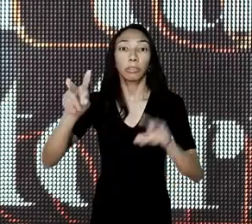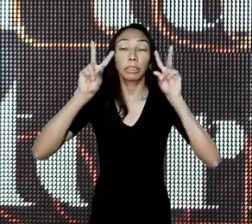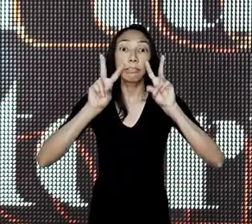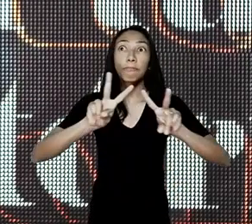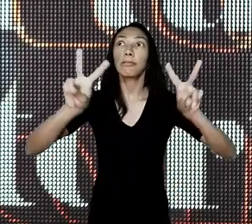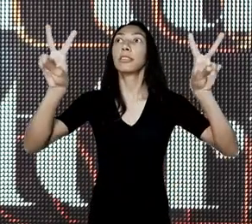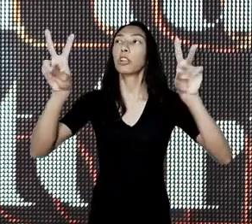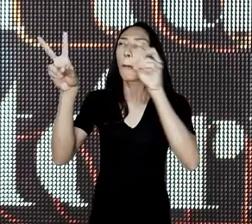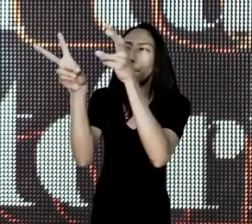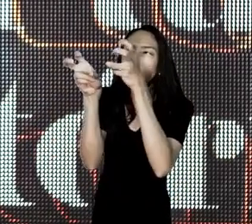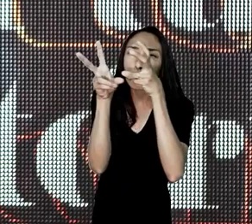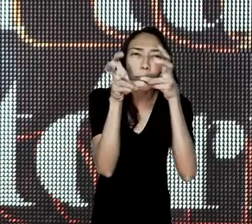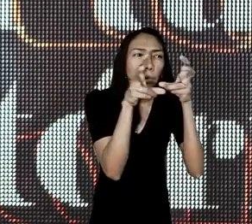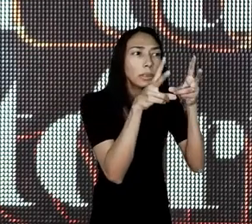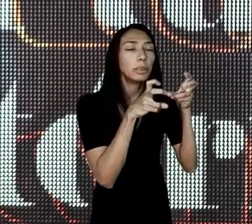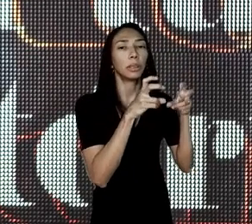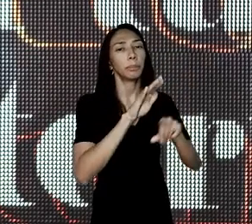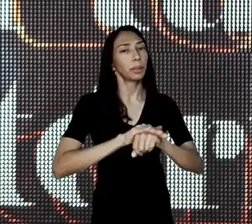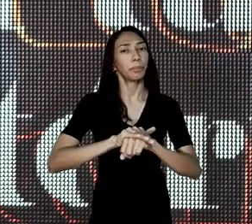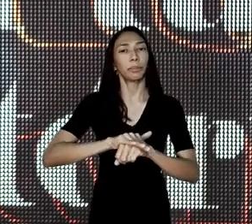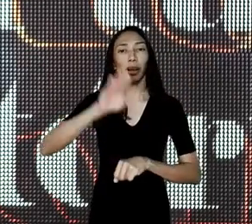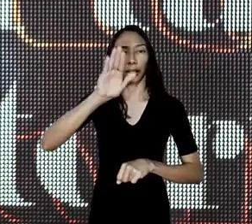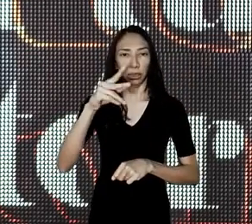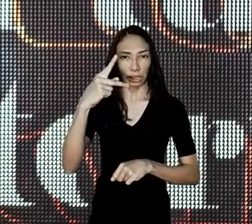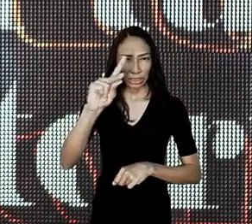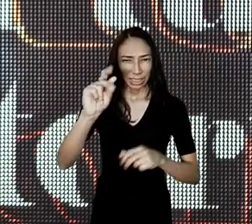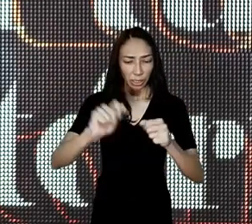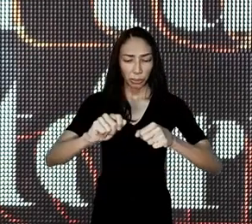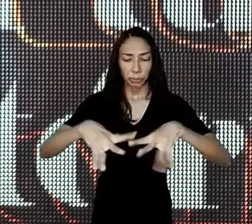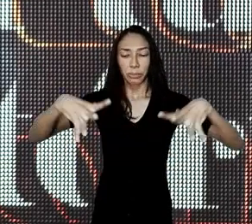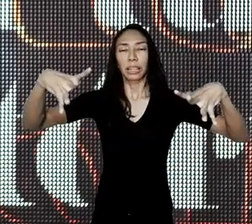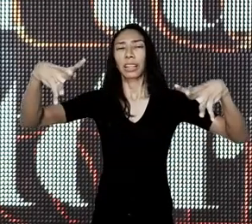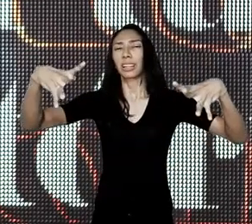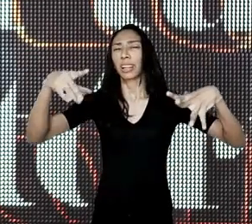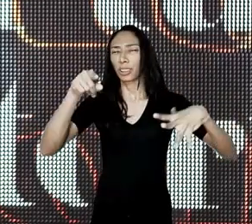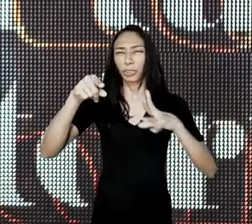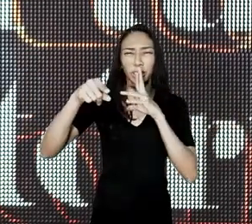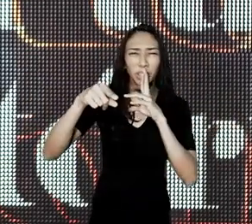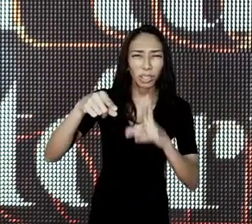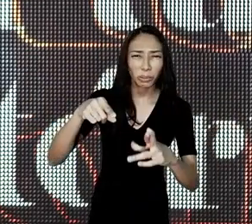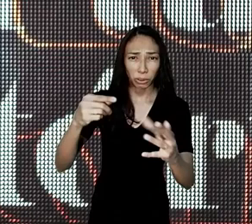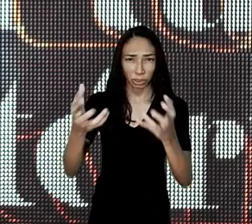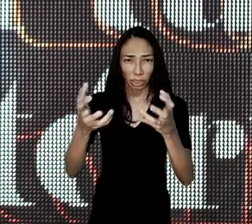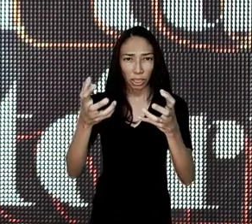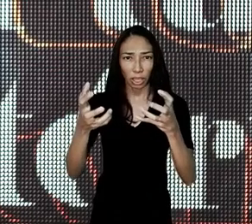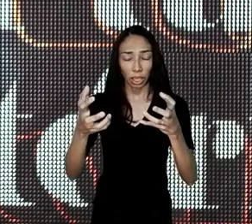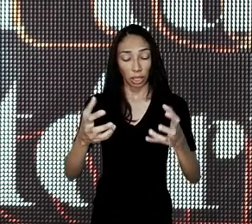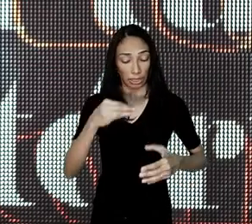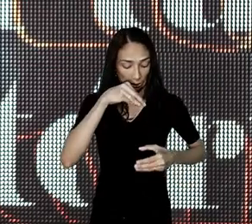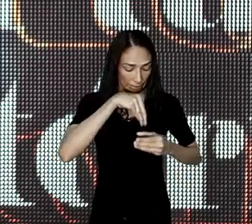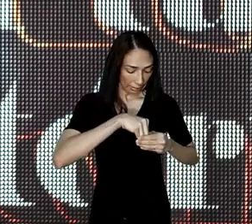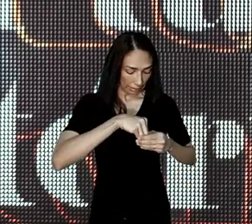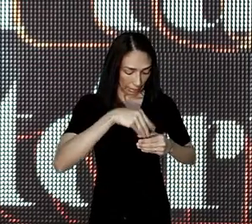só te mostrando que o milagre que você precisa não é só a resposta que você quer, mas é dentro de você. Eu